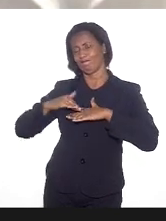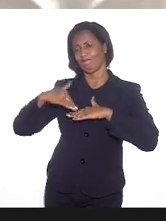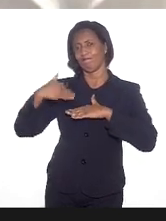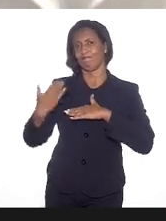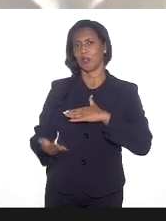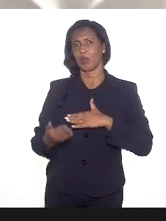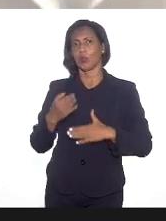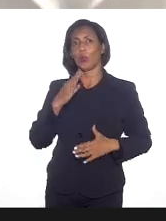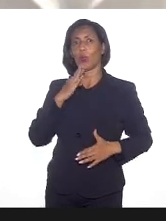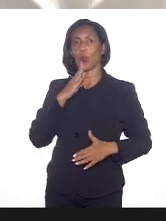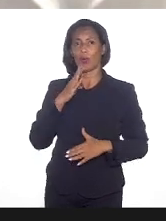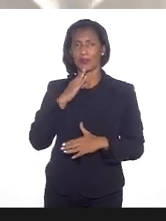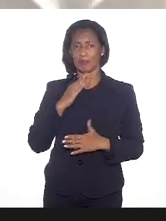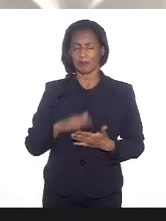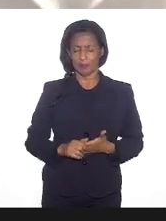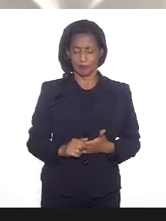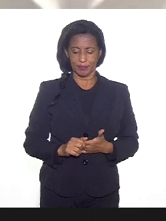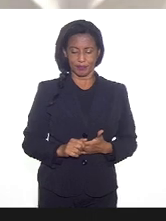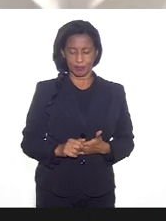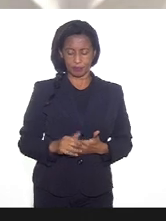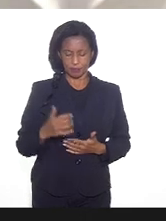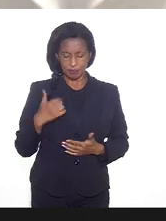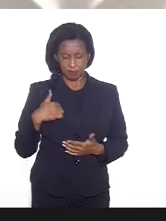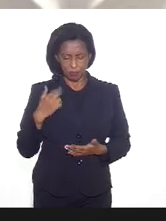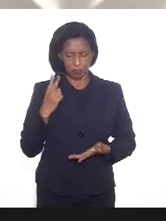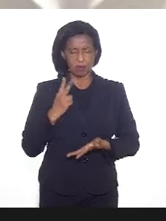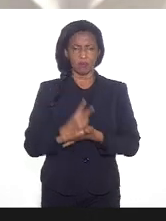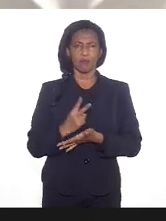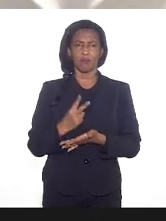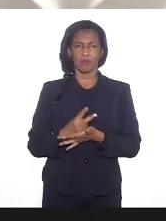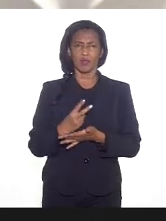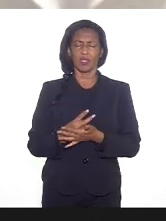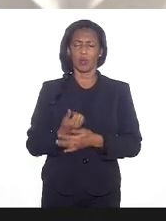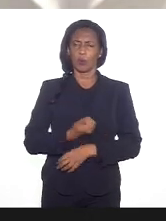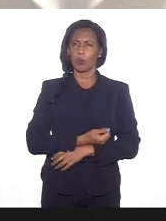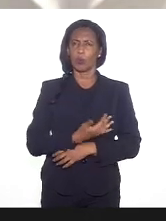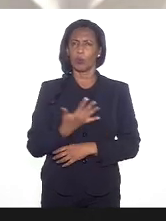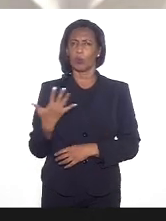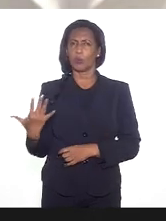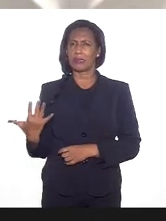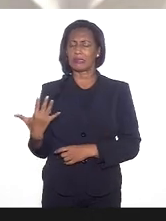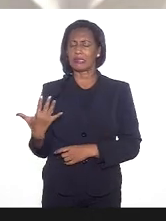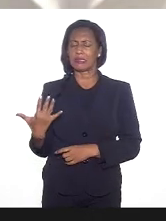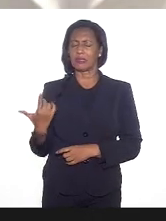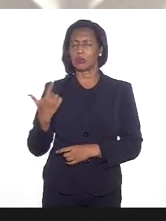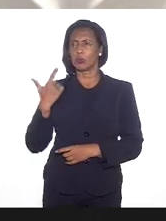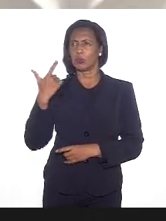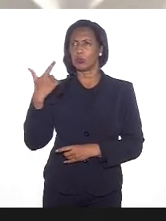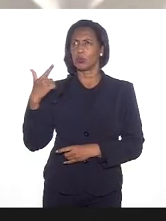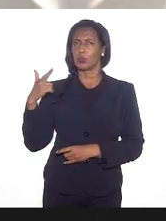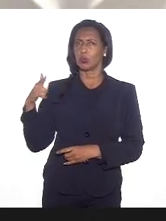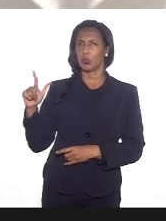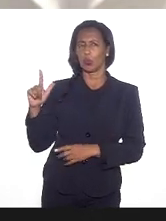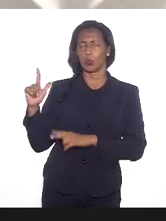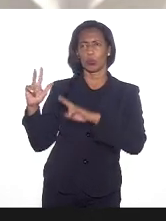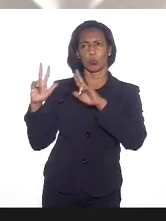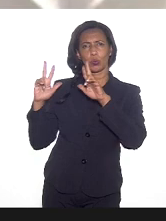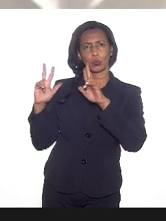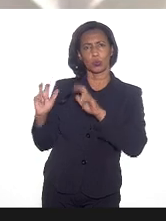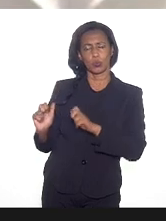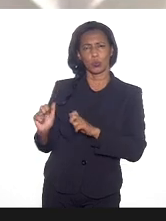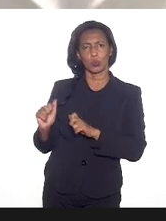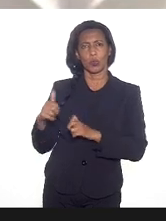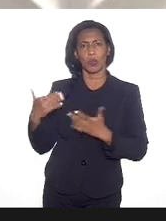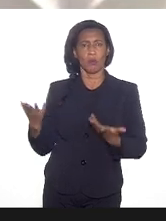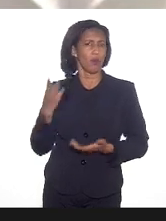além dos nossos conhecimentos, né? Eu mesma fiz por várias vezes uma imersão em outros mundos, embora o deputado